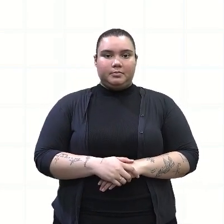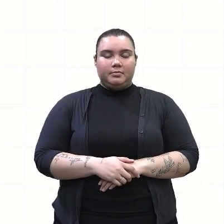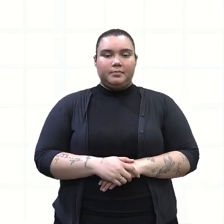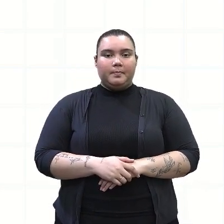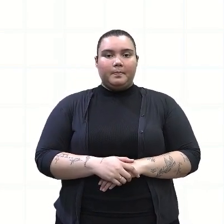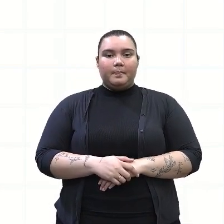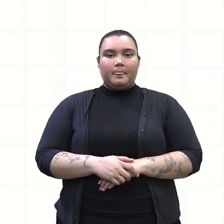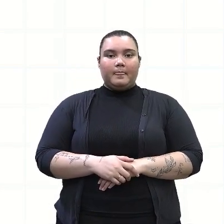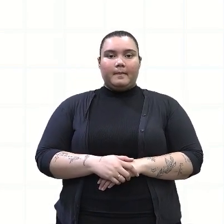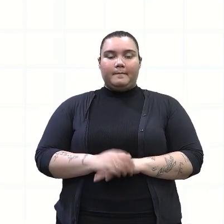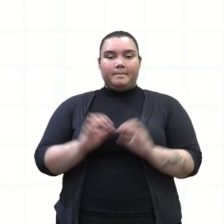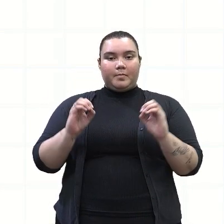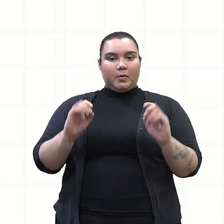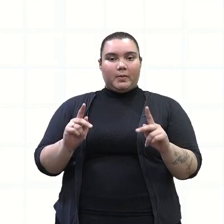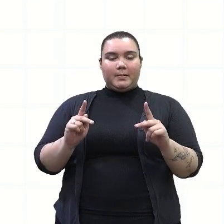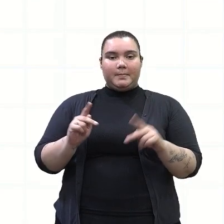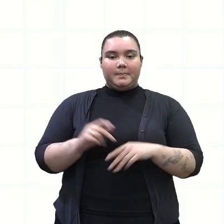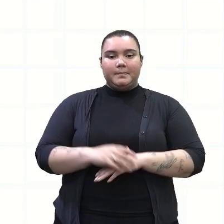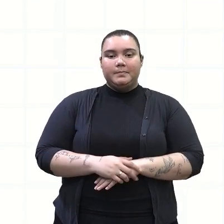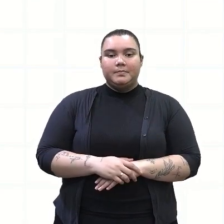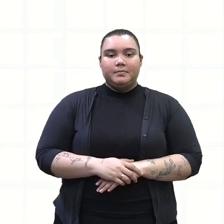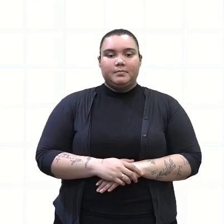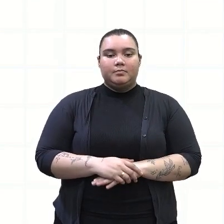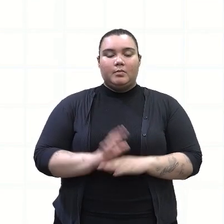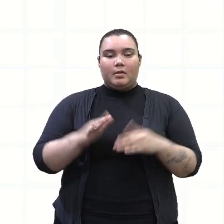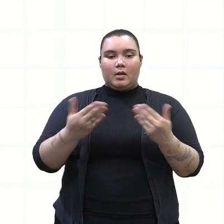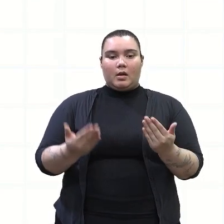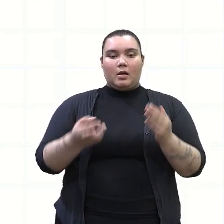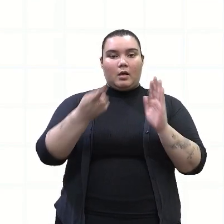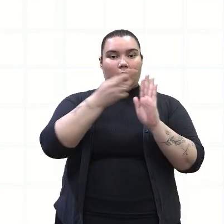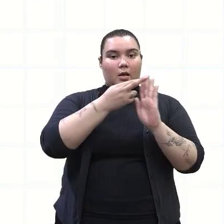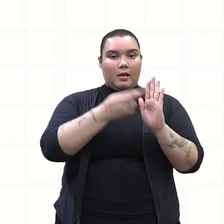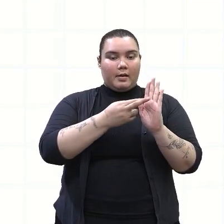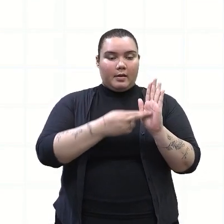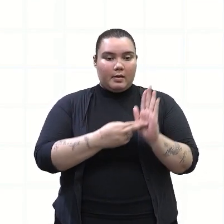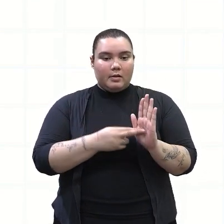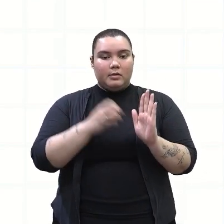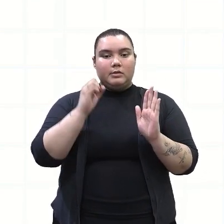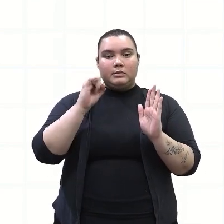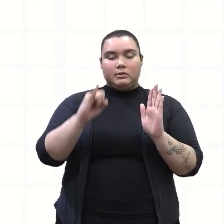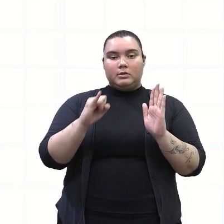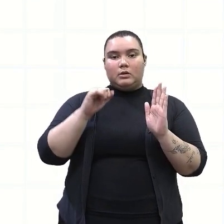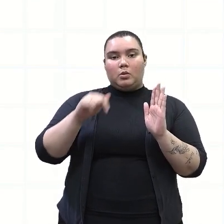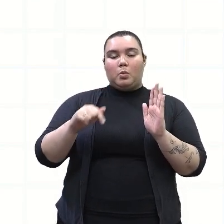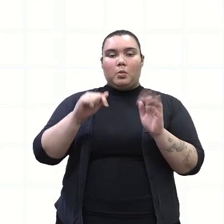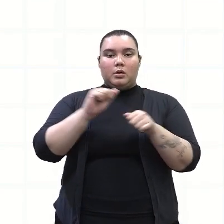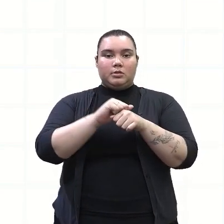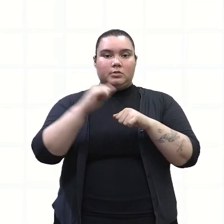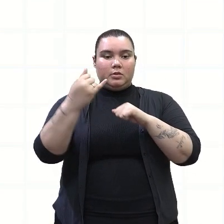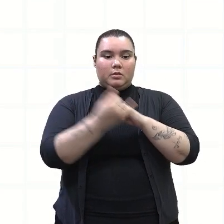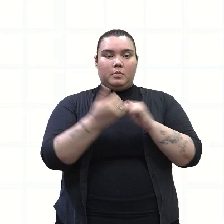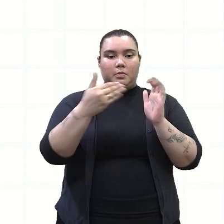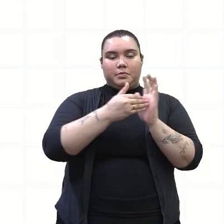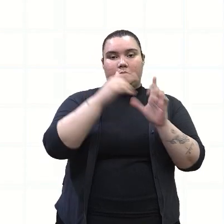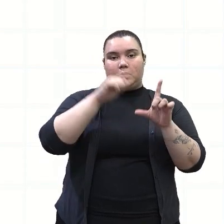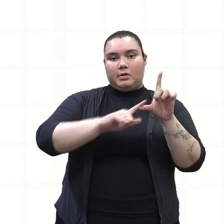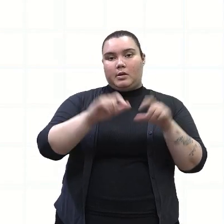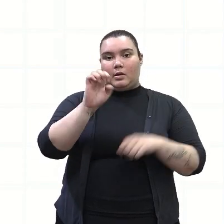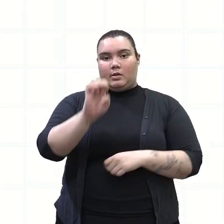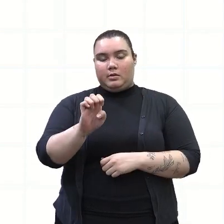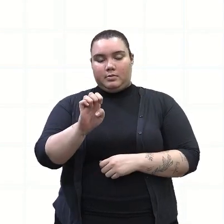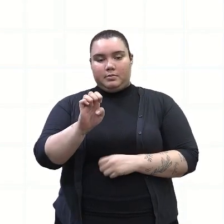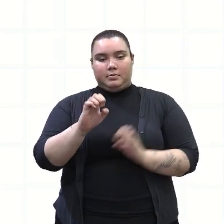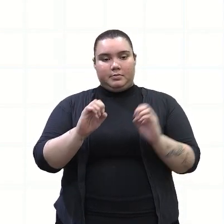largest. Tudo bem? Então, esta é a regra quando os adjetivos terminam em E, tá,